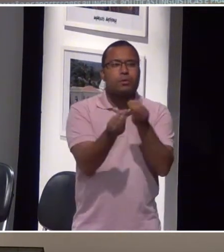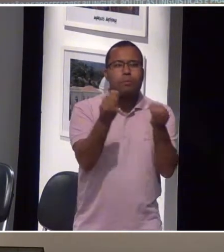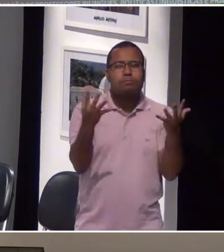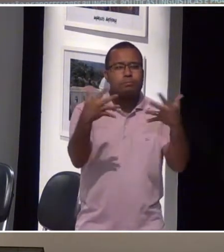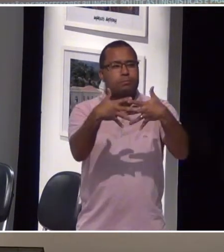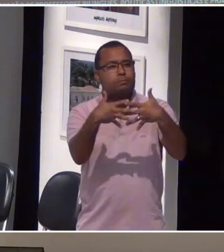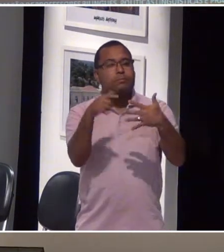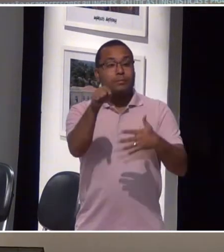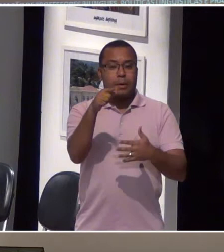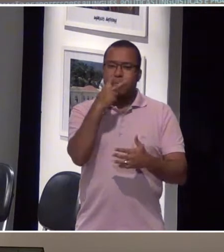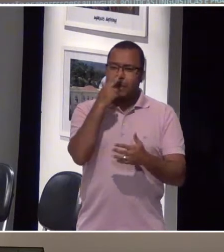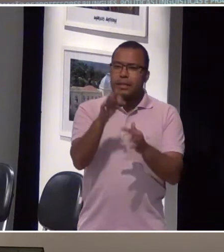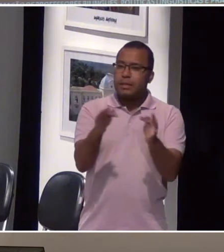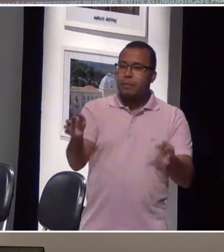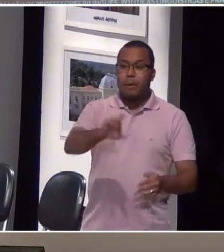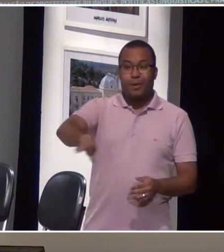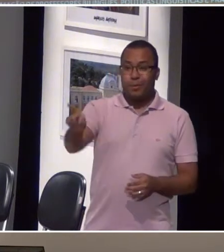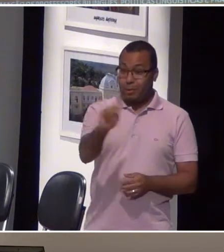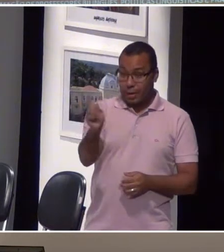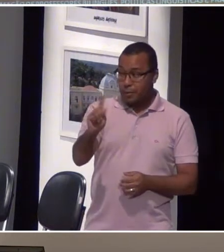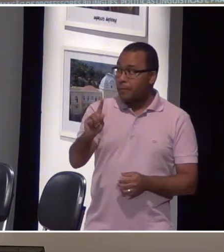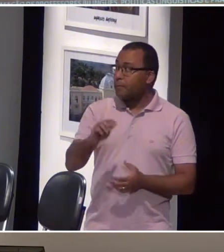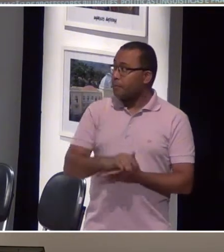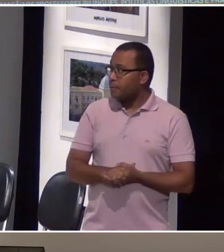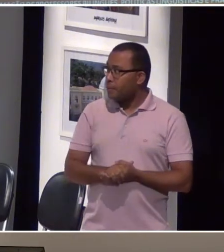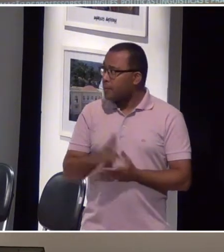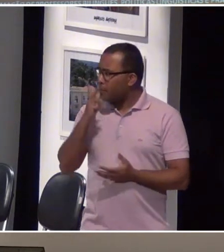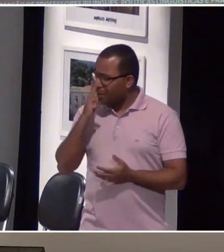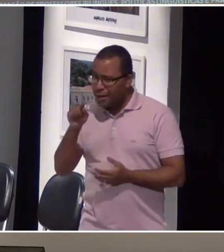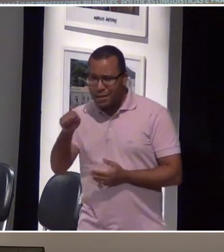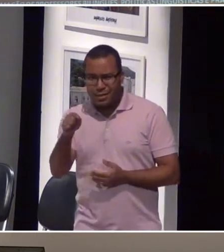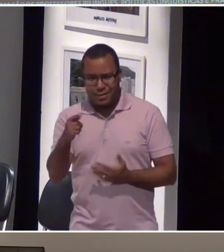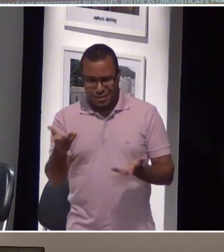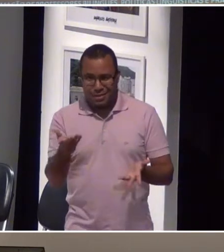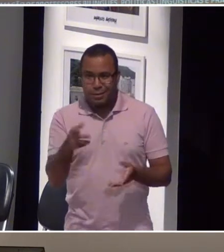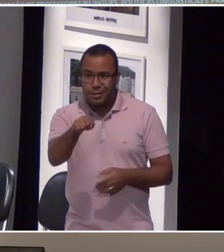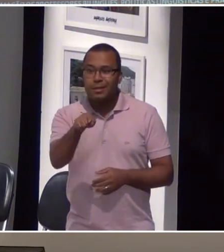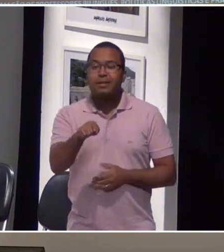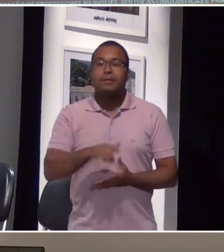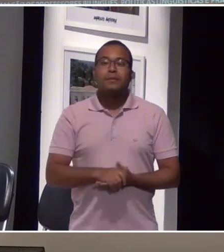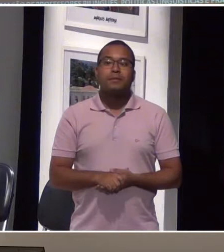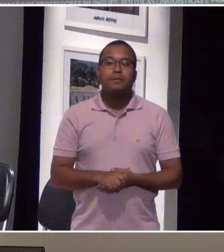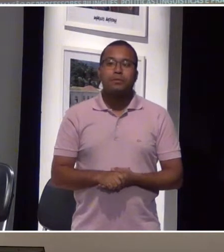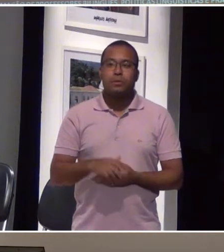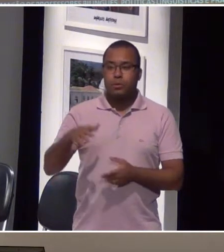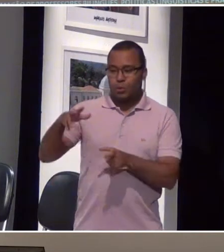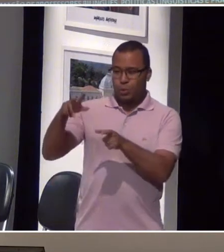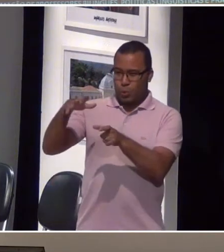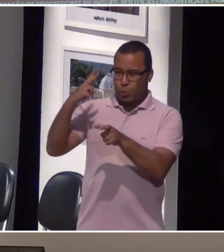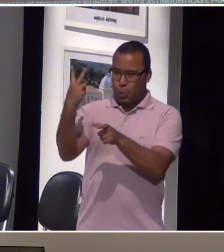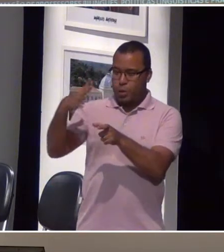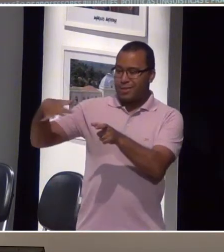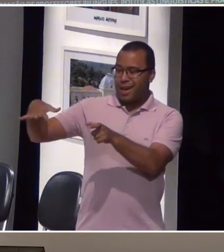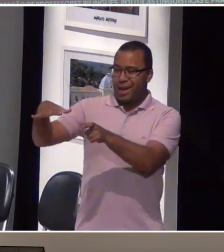Parece simples, né? Mas talvez não seja tão simples assim. A princípio, eu pensei, bom, a gente pega as 2 grandes